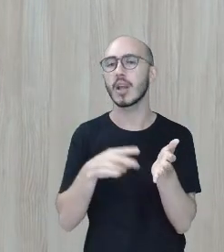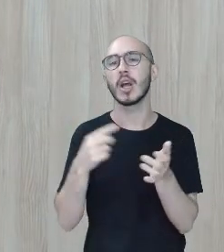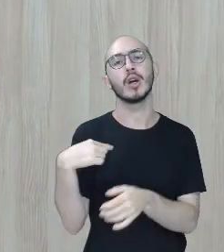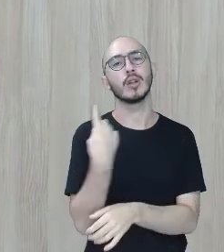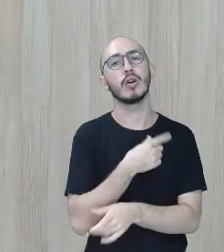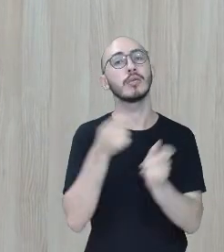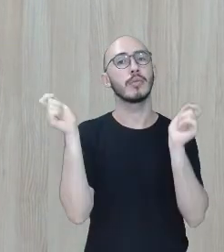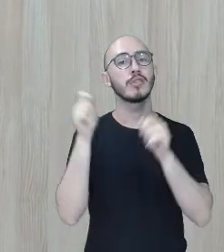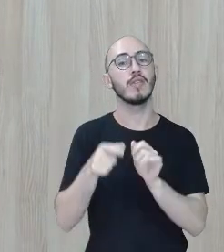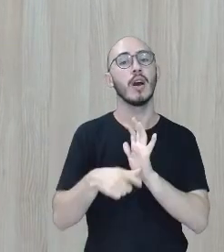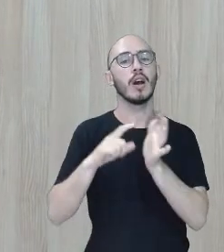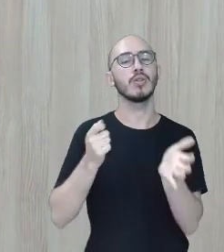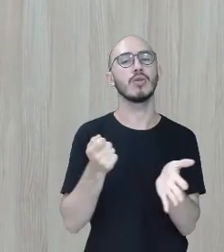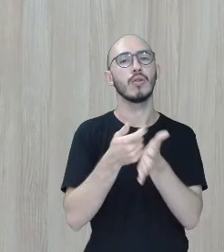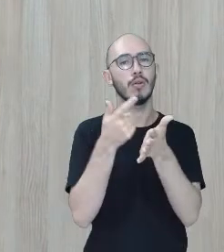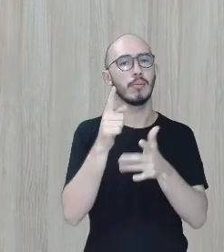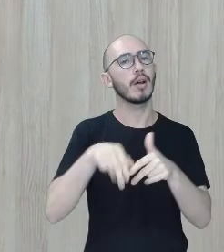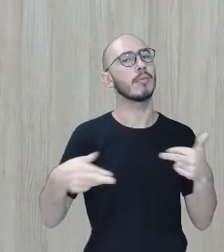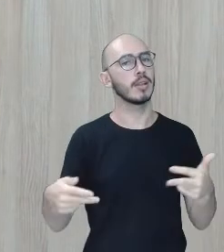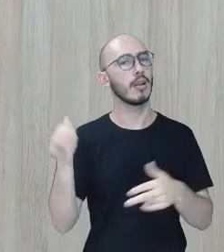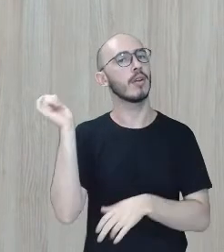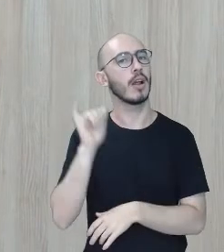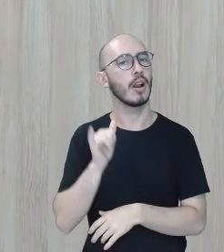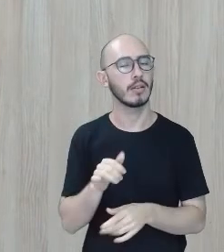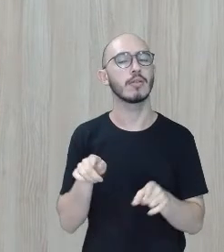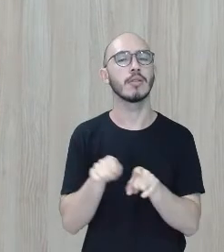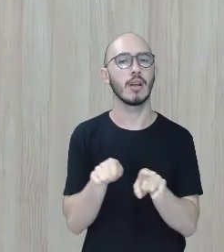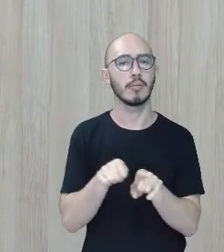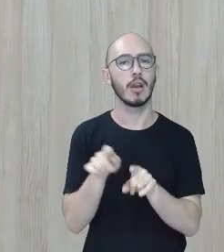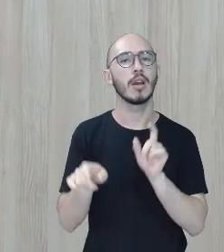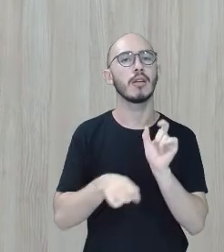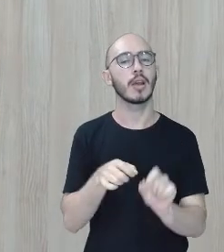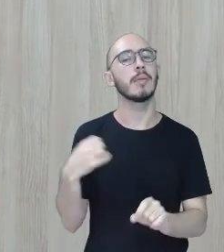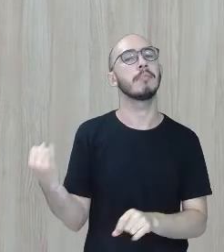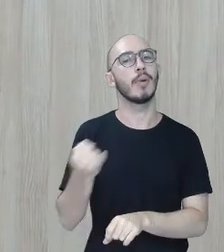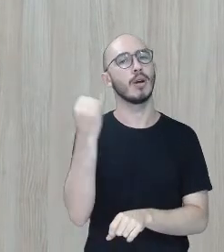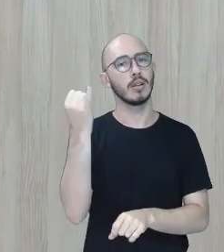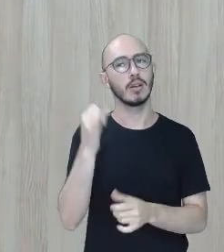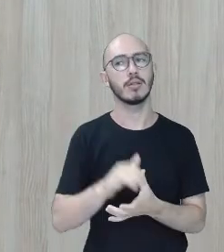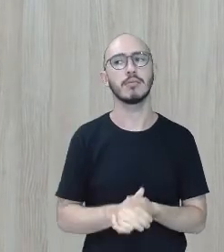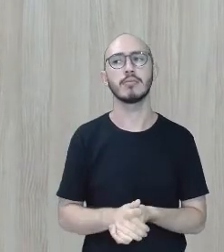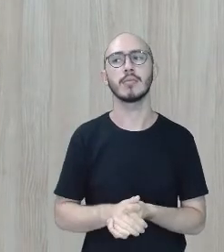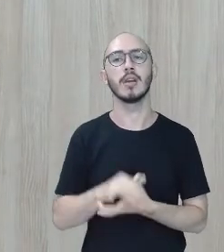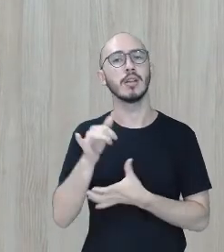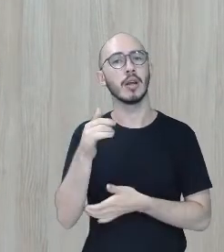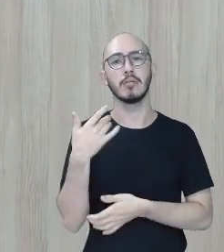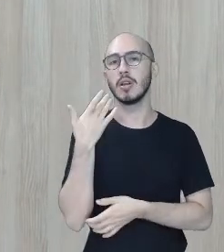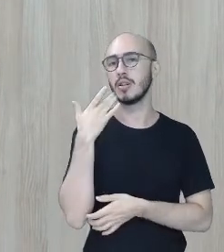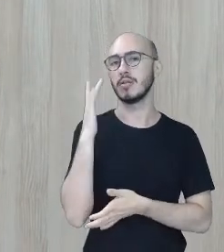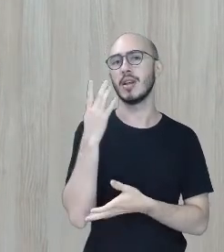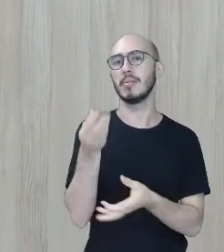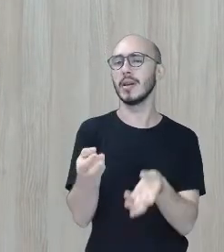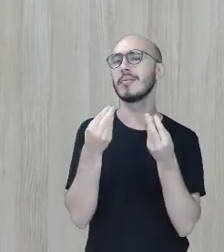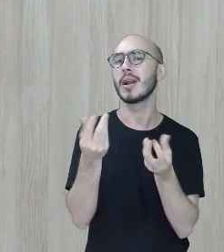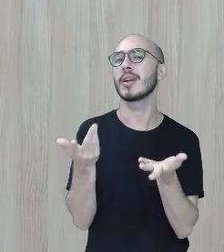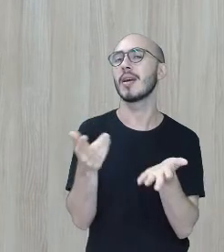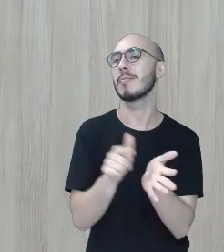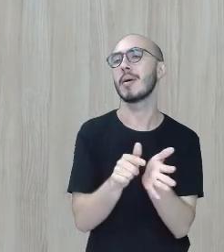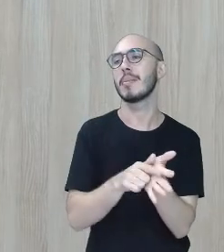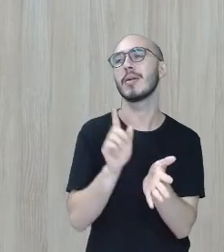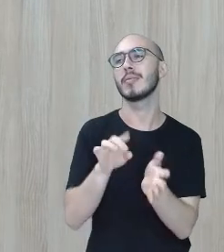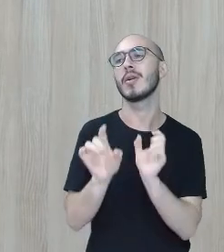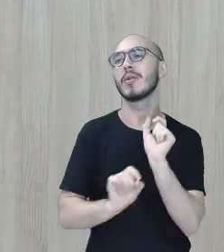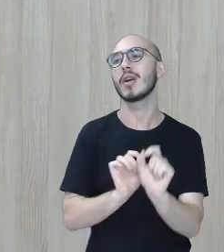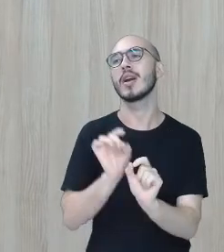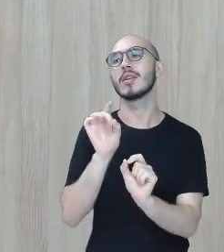possa, antes de comprar um eletrodoméstico. Então, isso é muito importante. Nem sabíamos tanto para que se via aquele selo, achávamos que